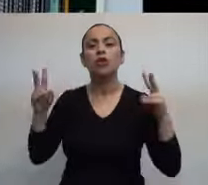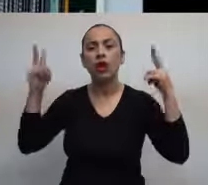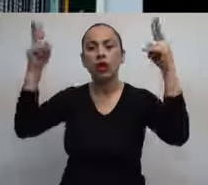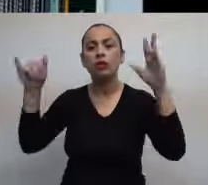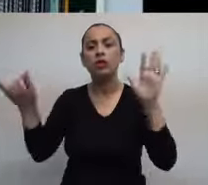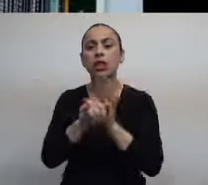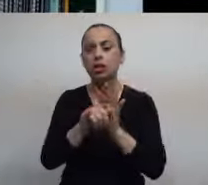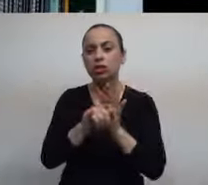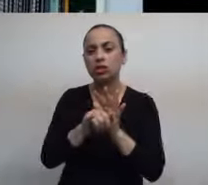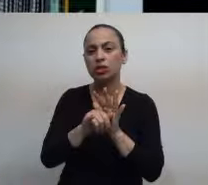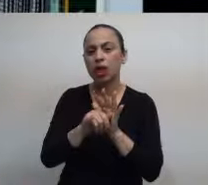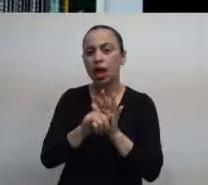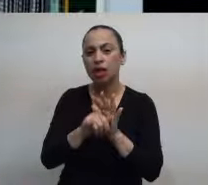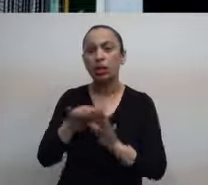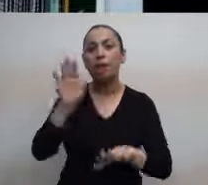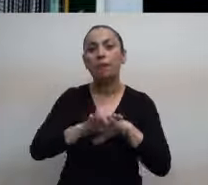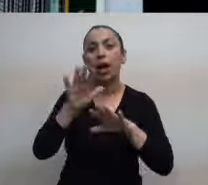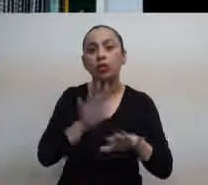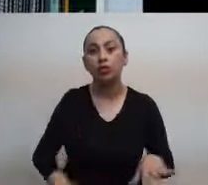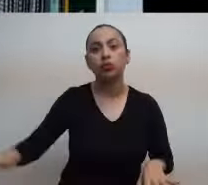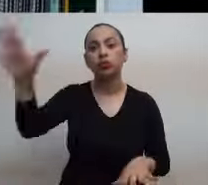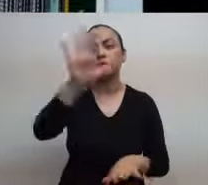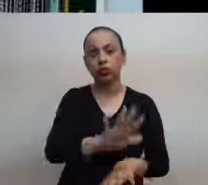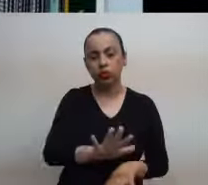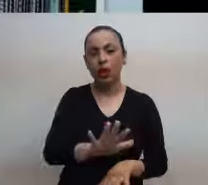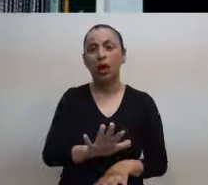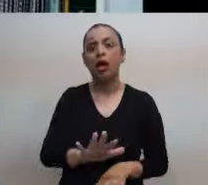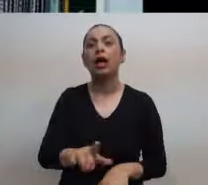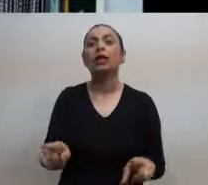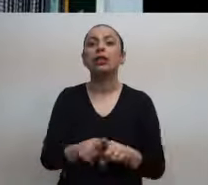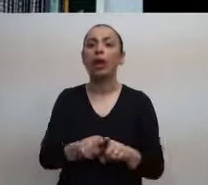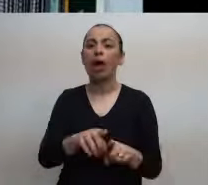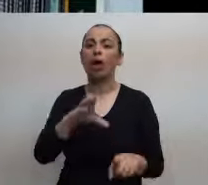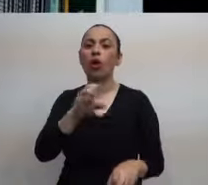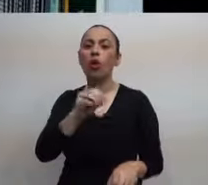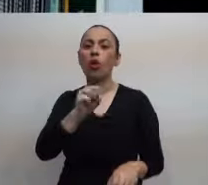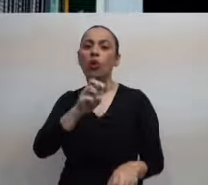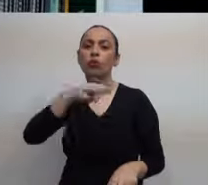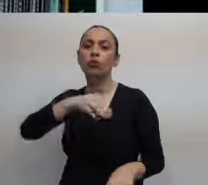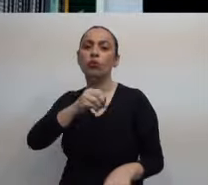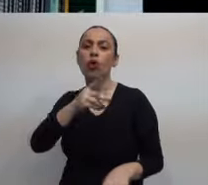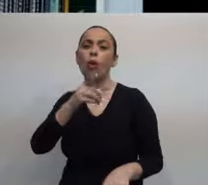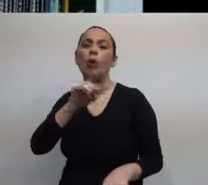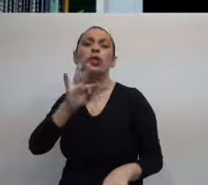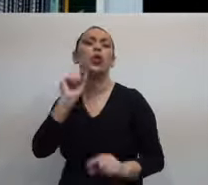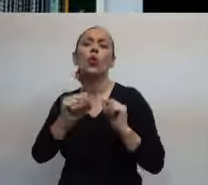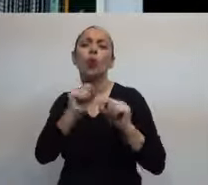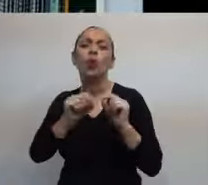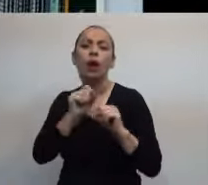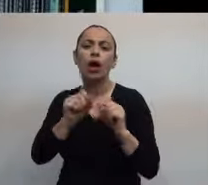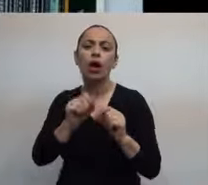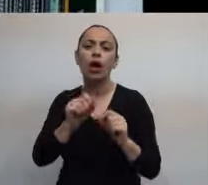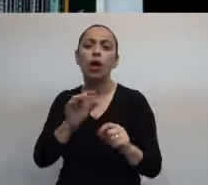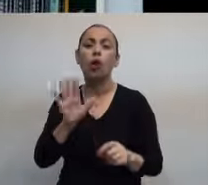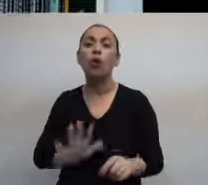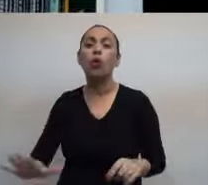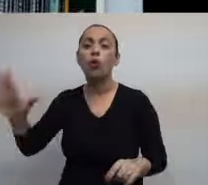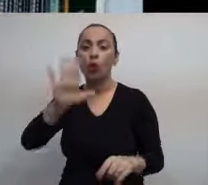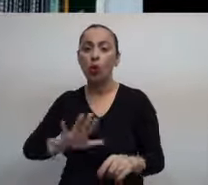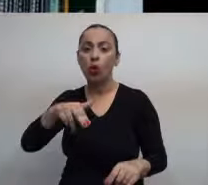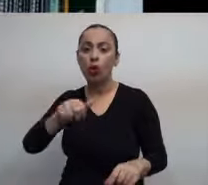aos valores e identidades mais universais e cosmopolitas. Ou seja, que